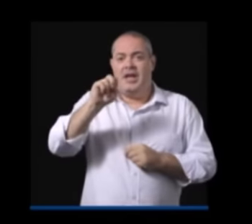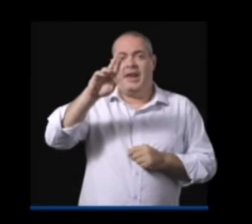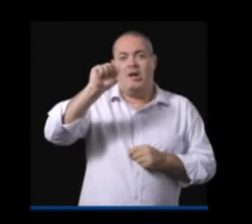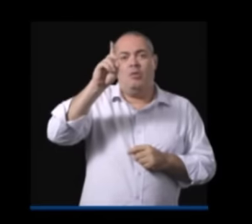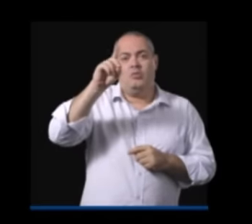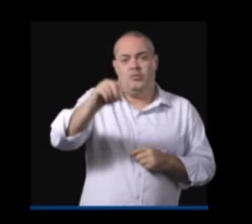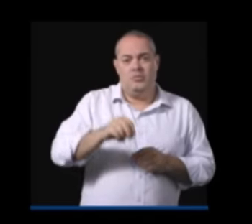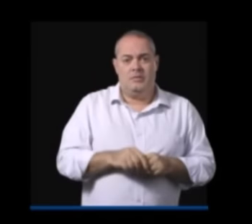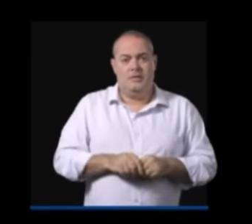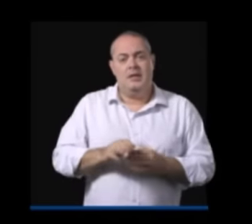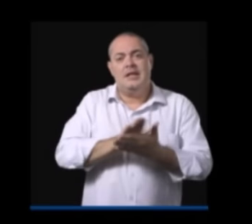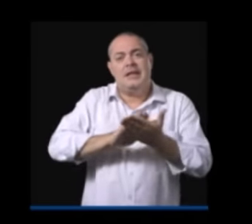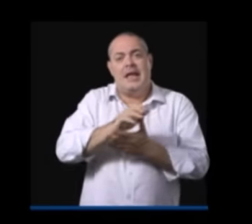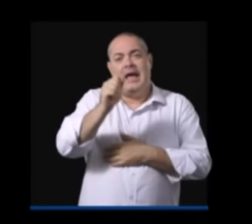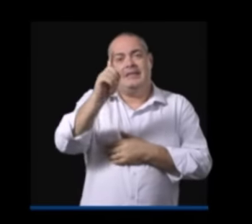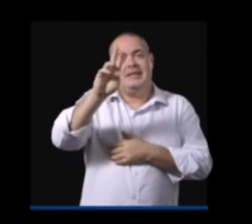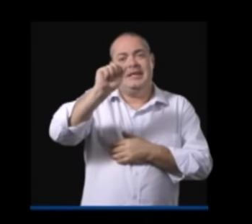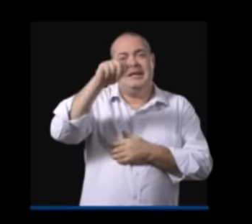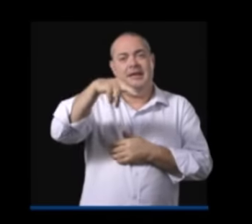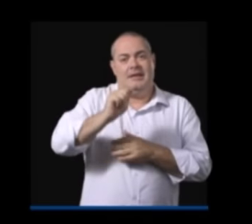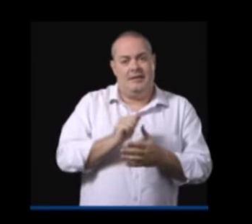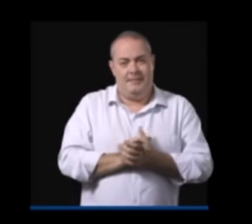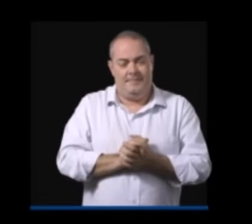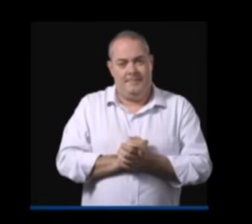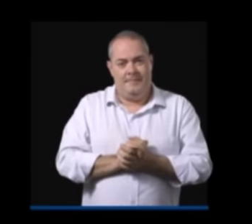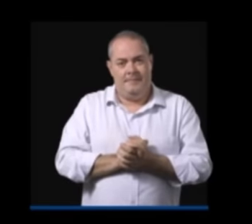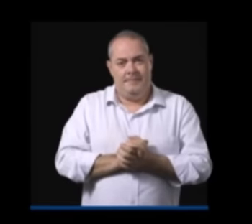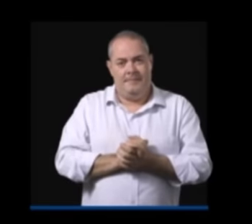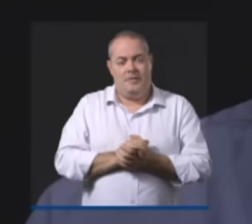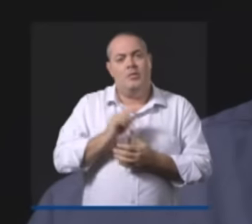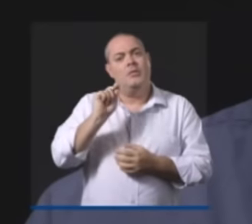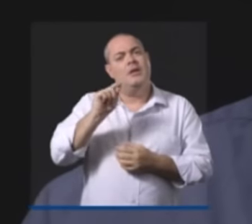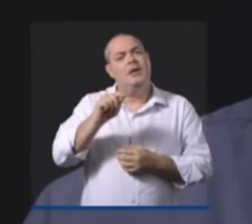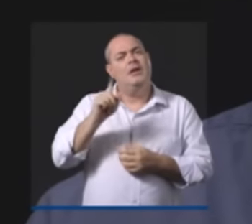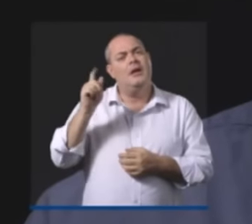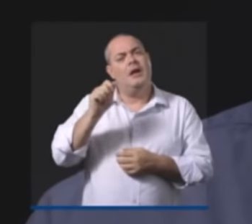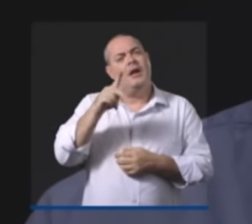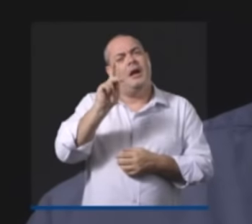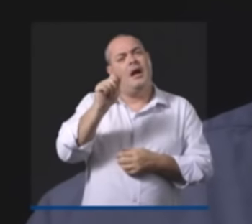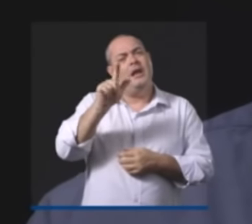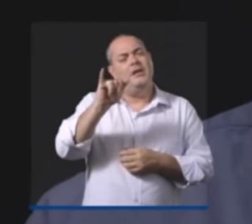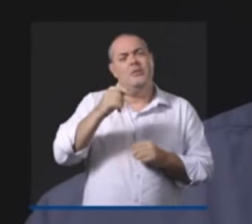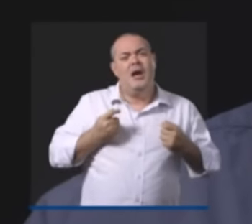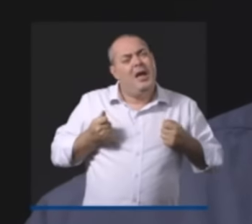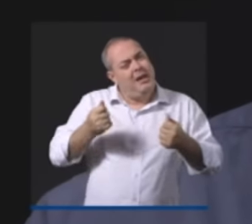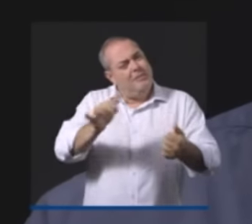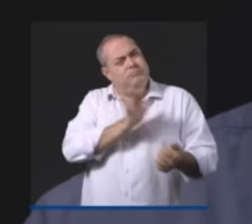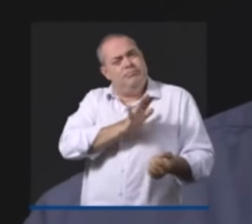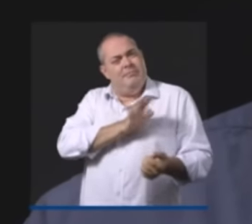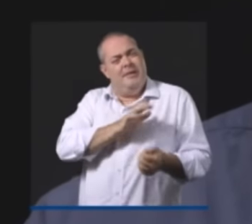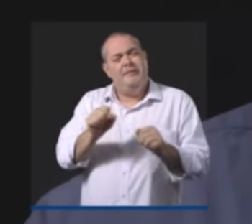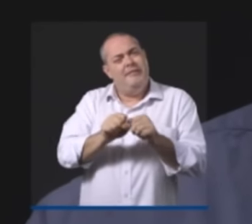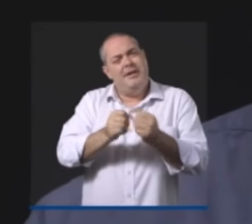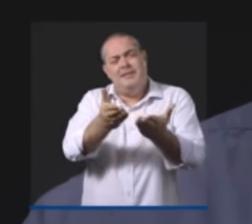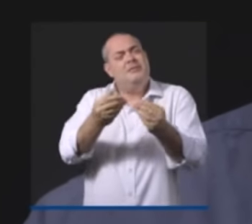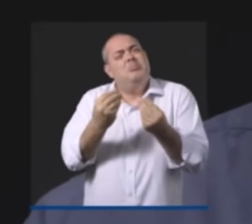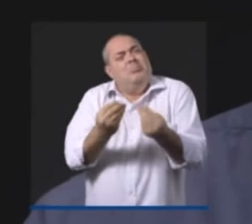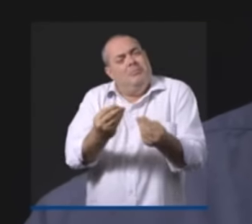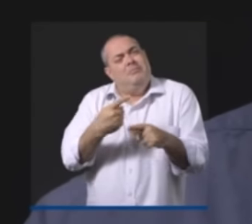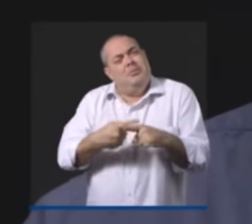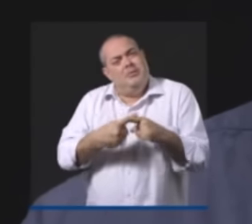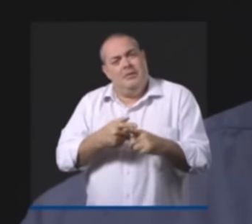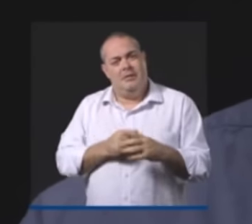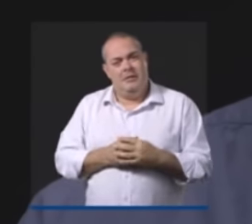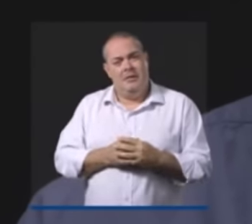conta nem do seu Geraldo e nem da Adriana. O que leva uma pessoa tão rica e poderosa a